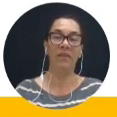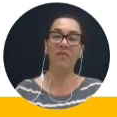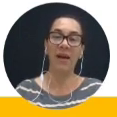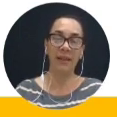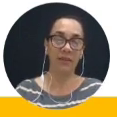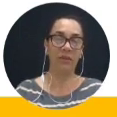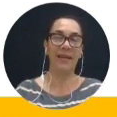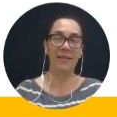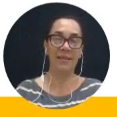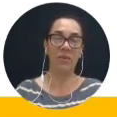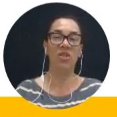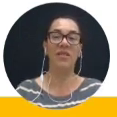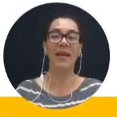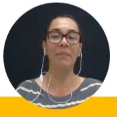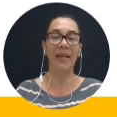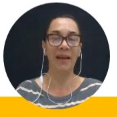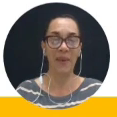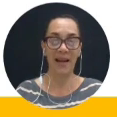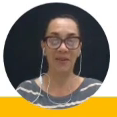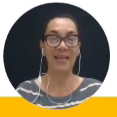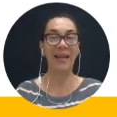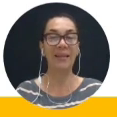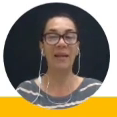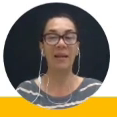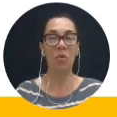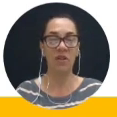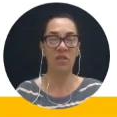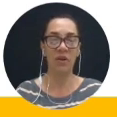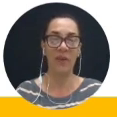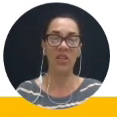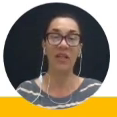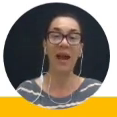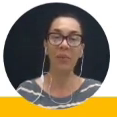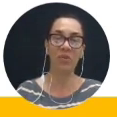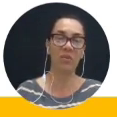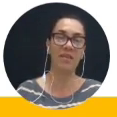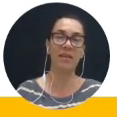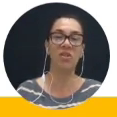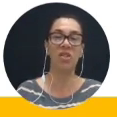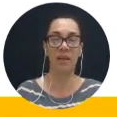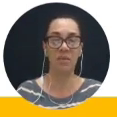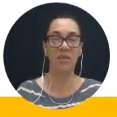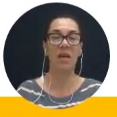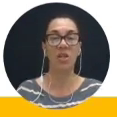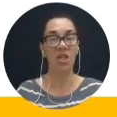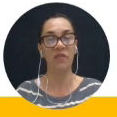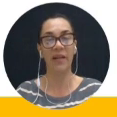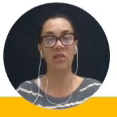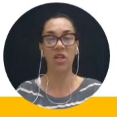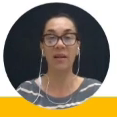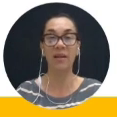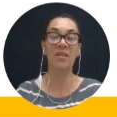quando vem falando da questão de segmentar palavras, ainda que não convencionalmente, na produção escrita de textos